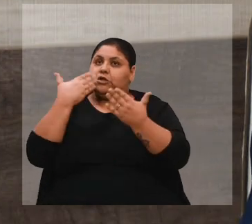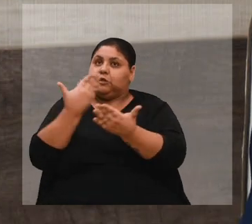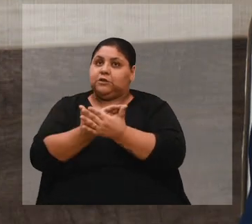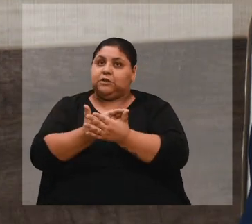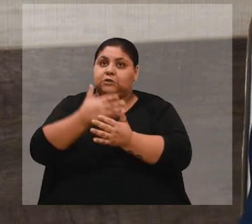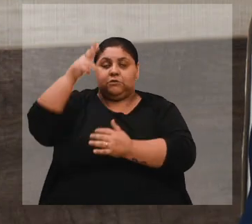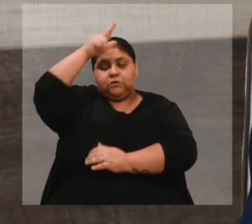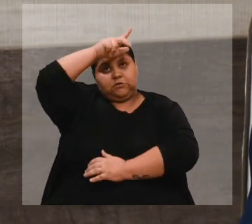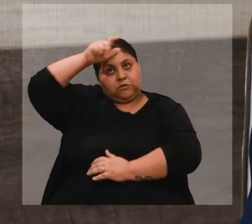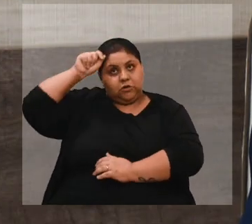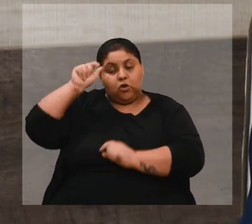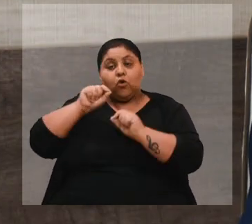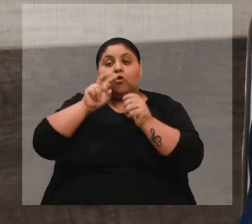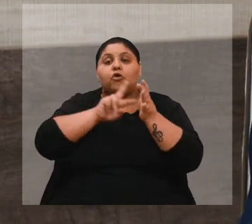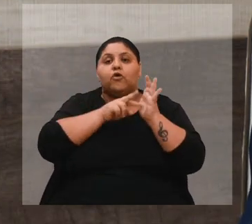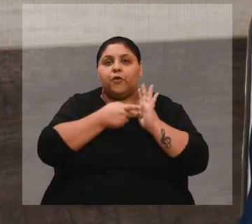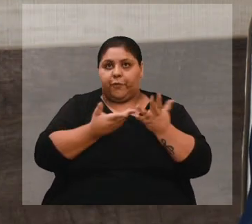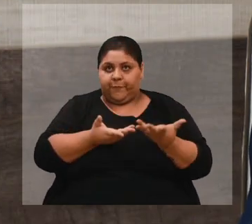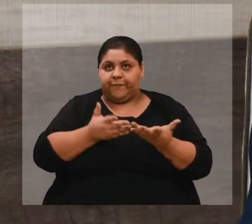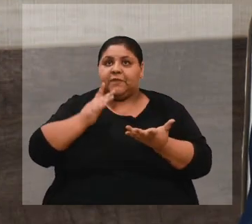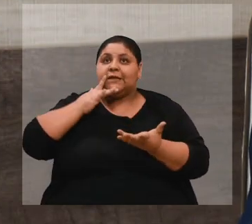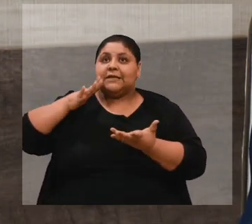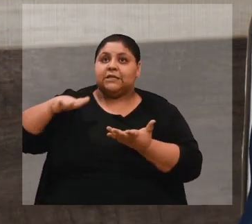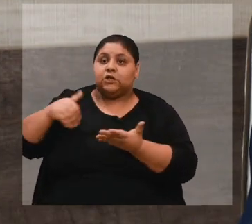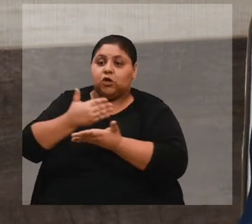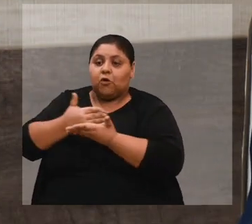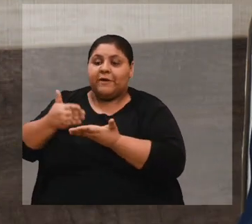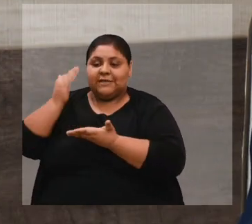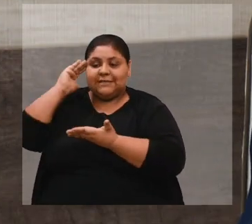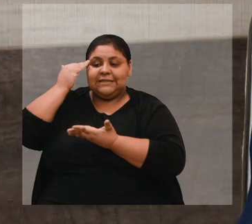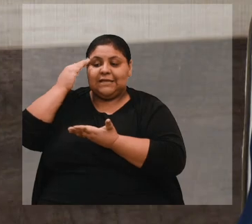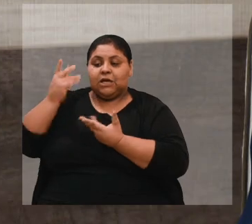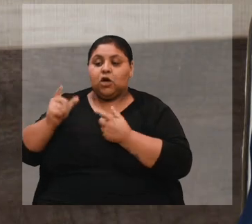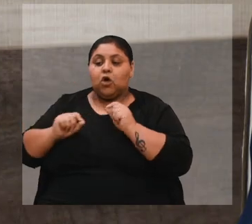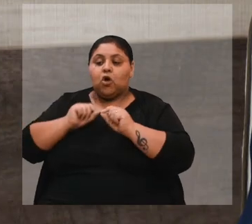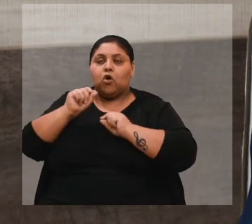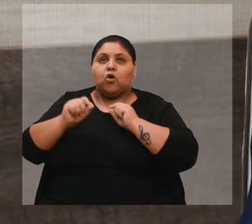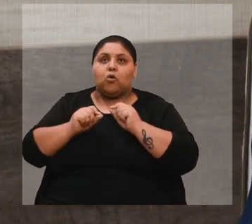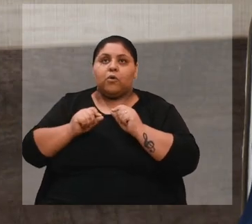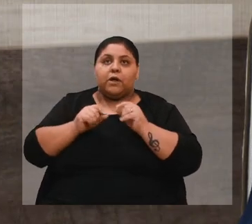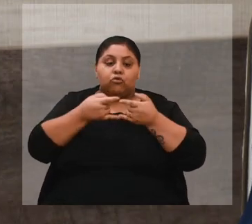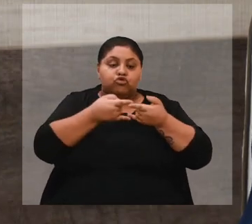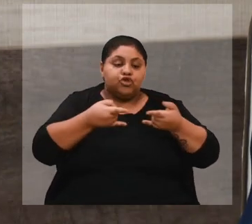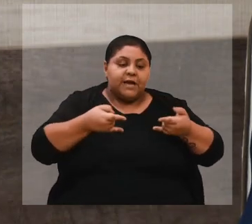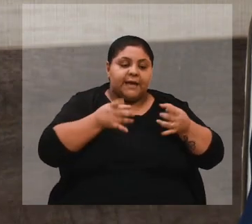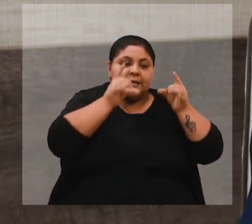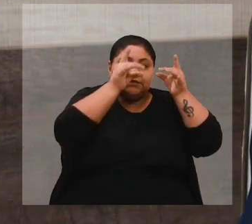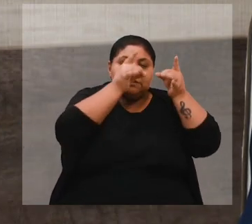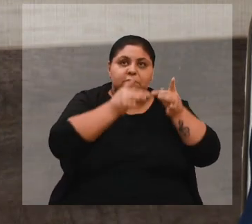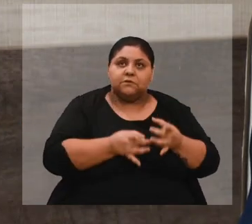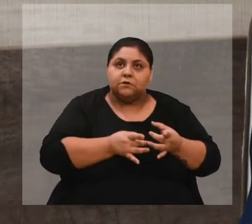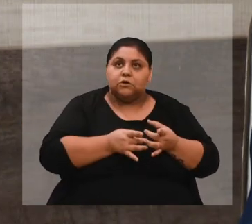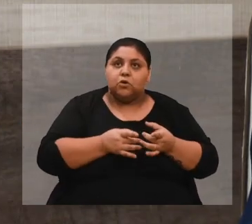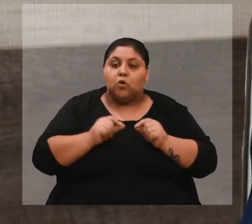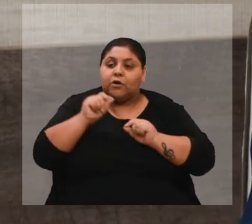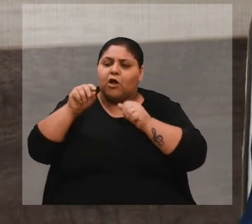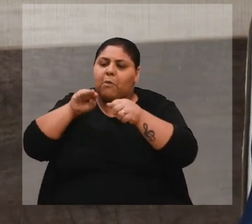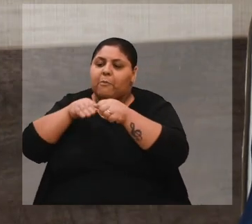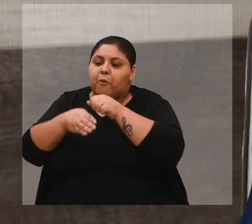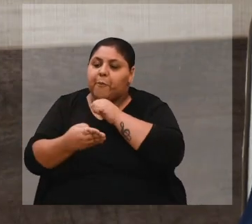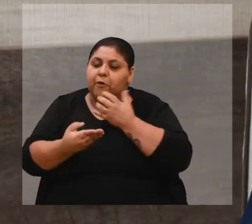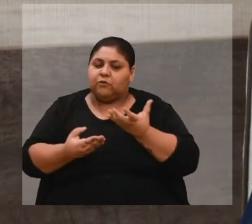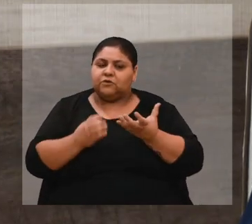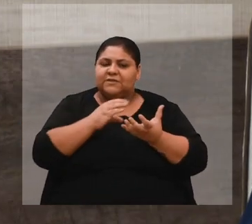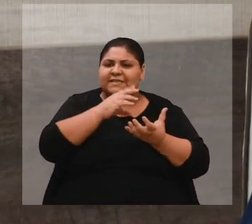nas escolas municipais. Que é o quê? É que a criança começa a entender um pouquinho mais o que é um cheque especial, o que é